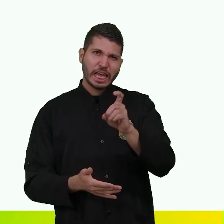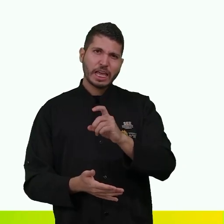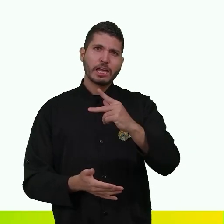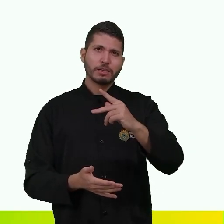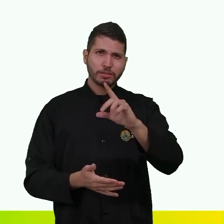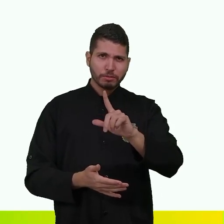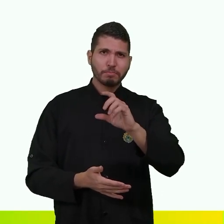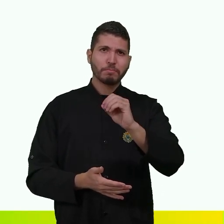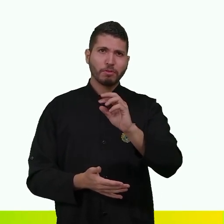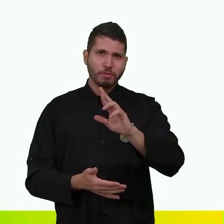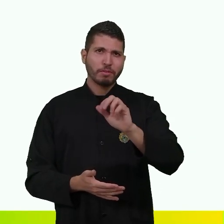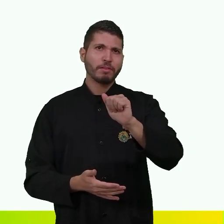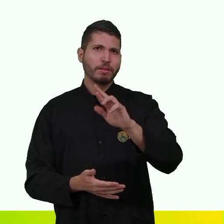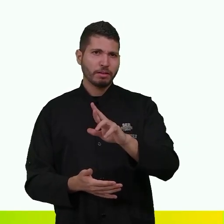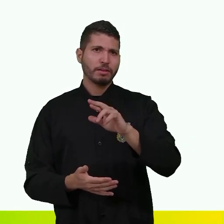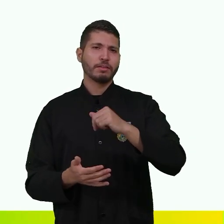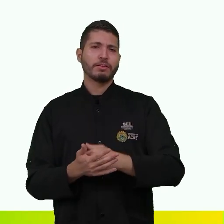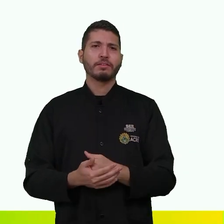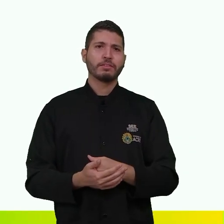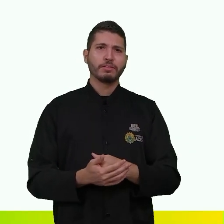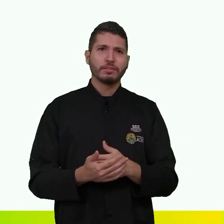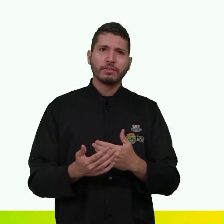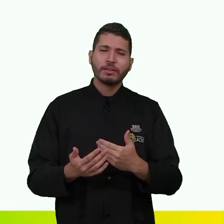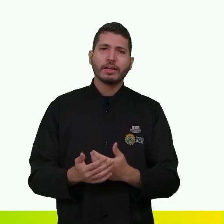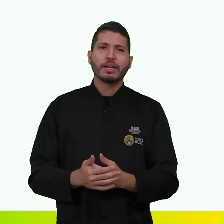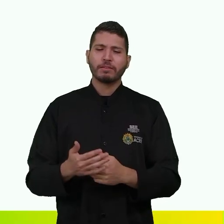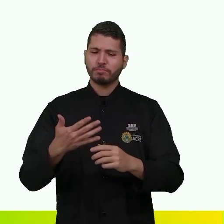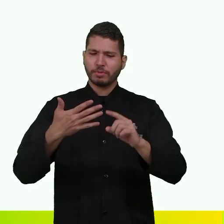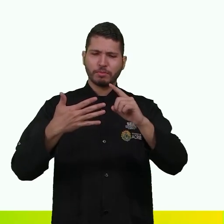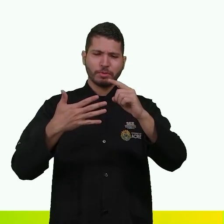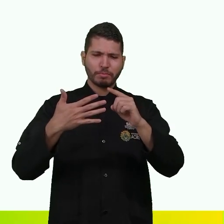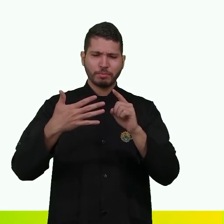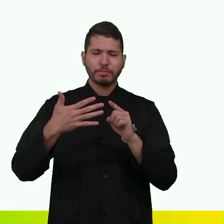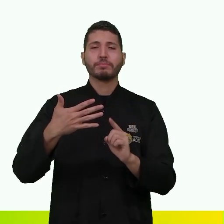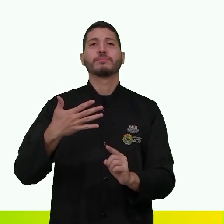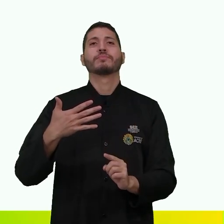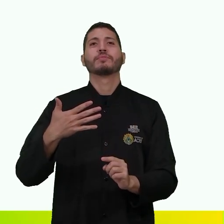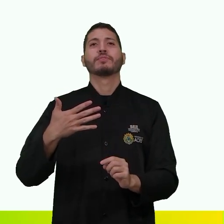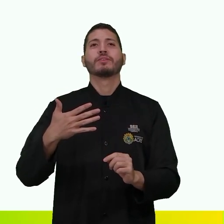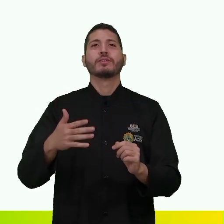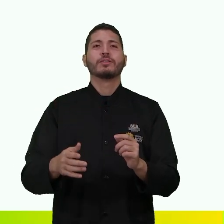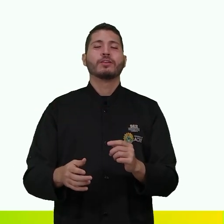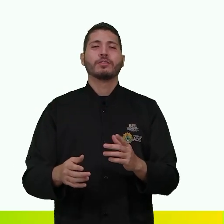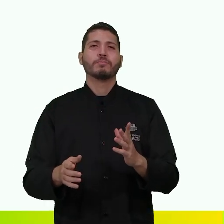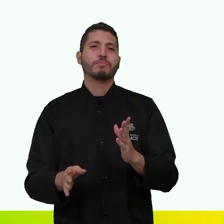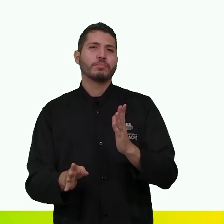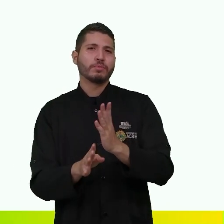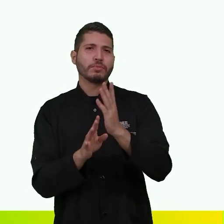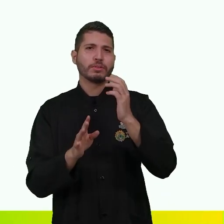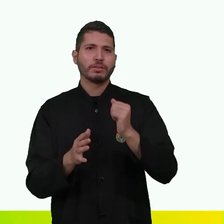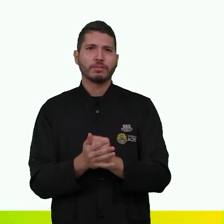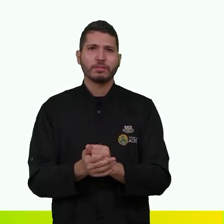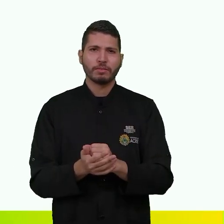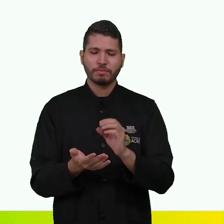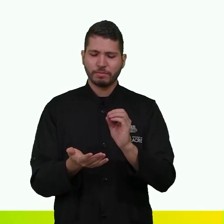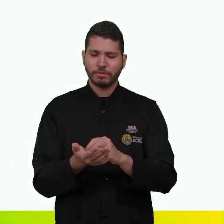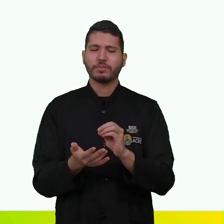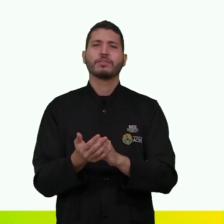as causas da escravidão moderna? A pobreza, a desigualdade social, a falta de